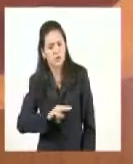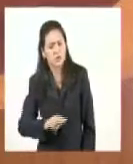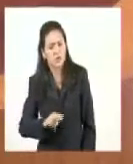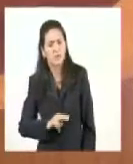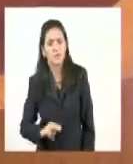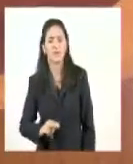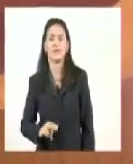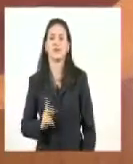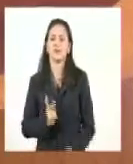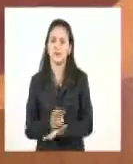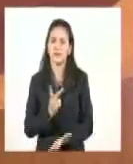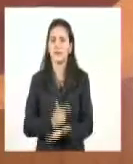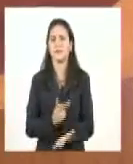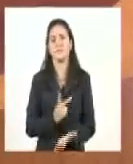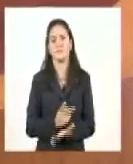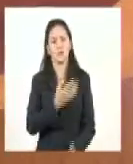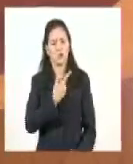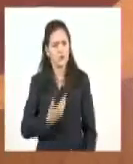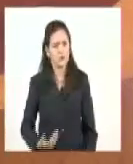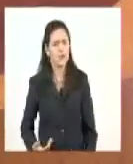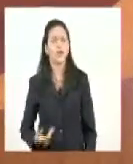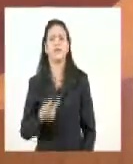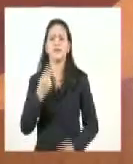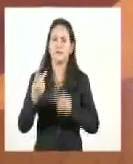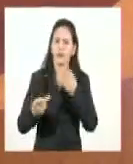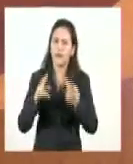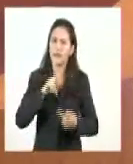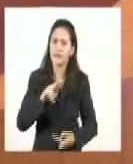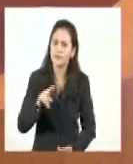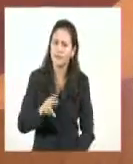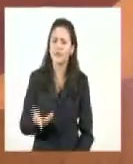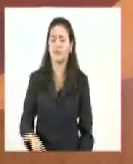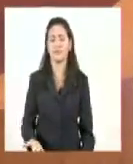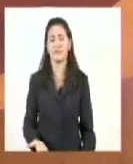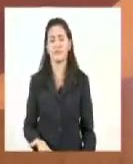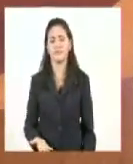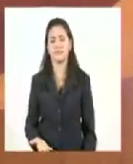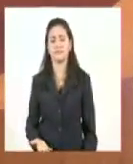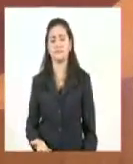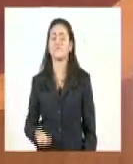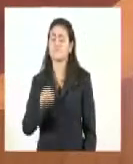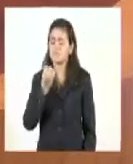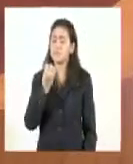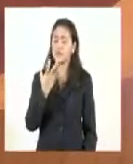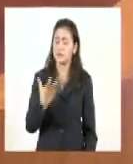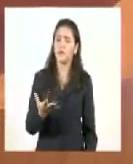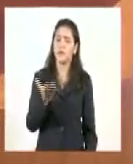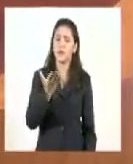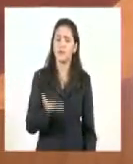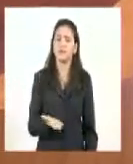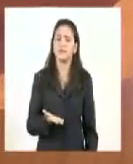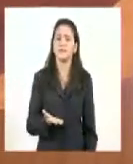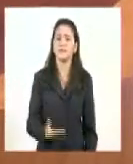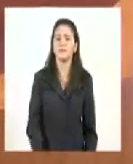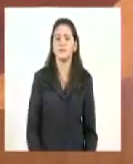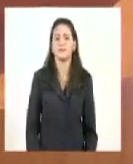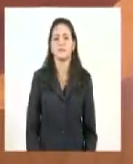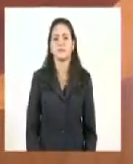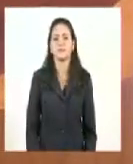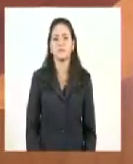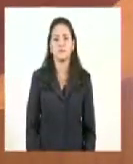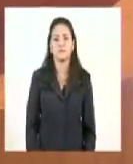é ele, quem está na boca do governo é ele. Isso é um incômodo muito grande. E que bom que é desse jeito.